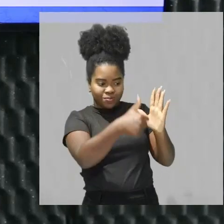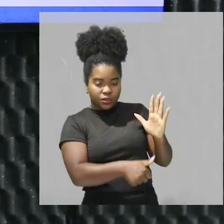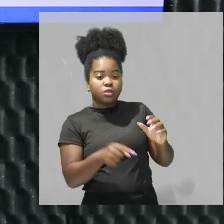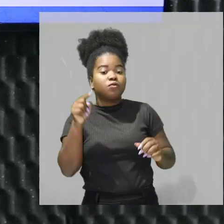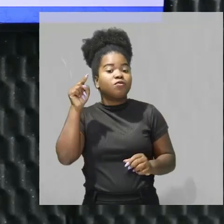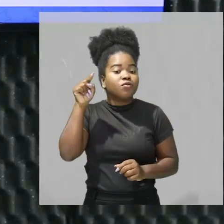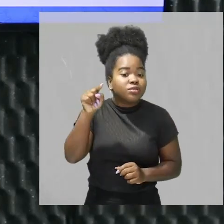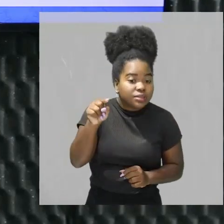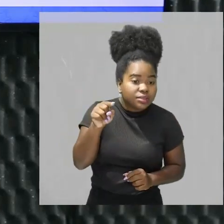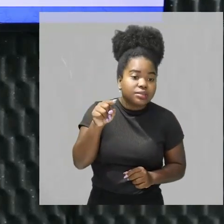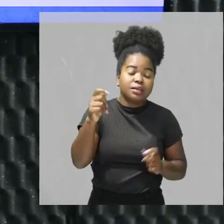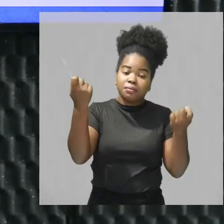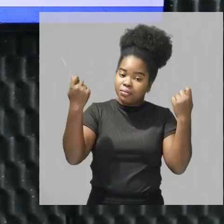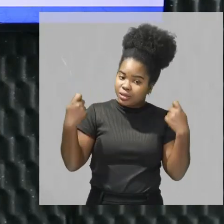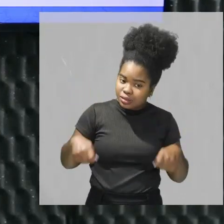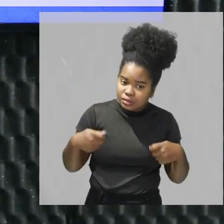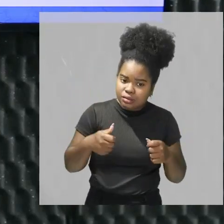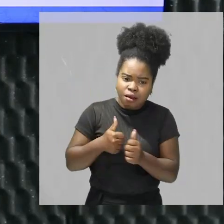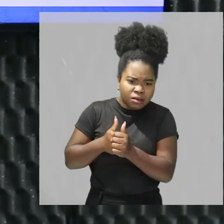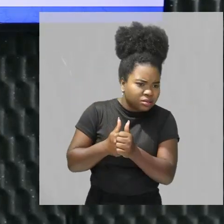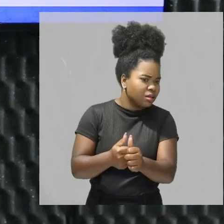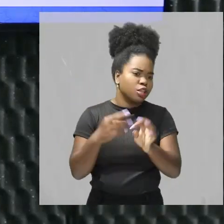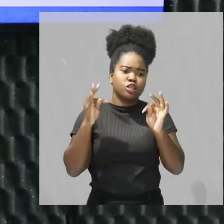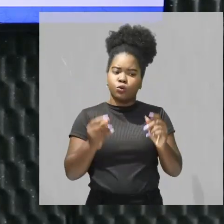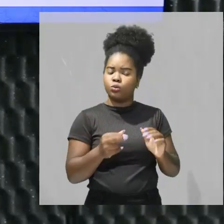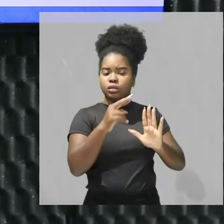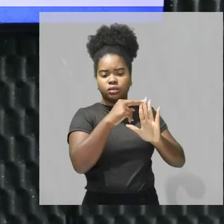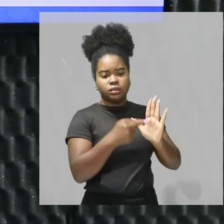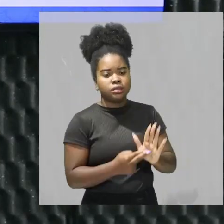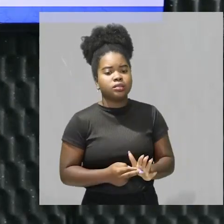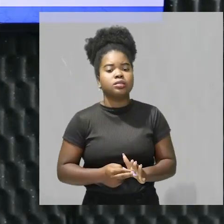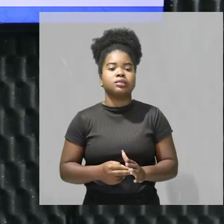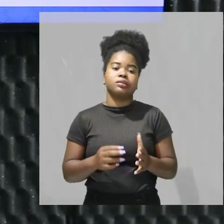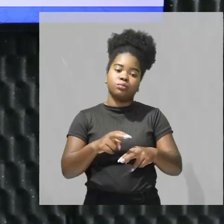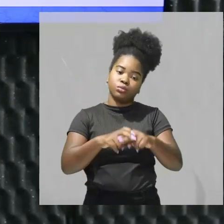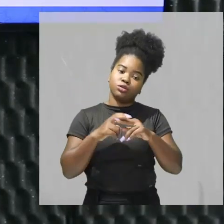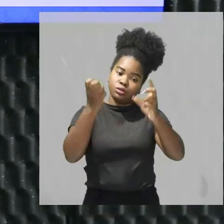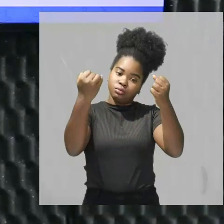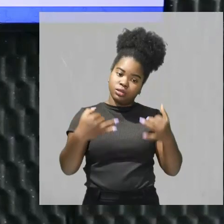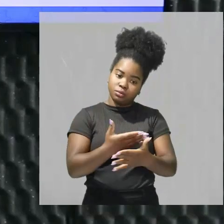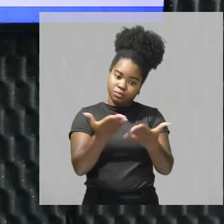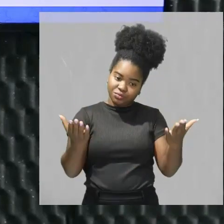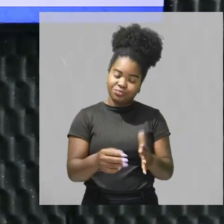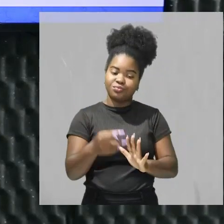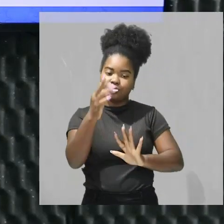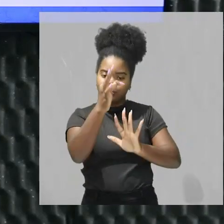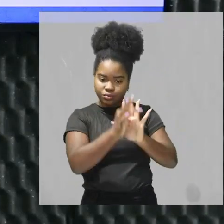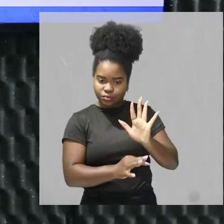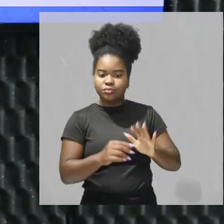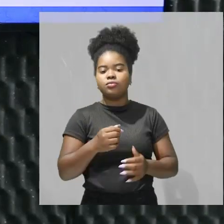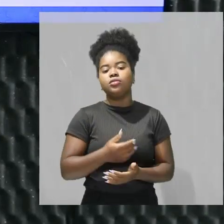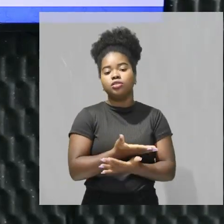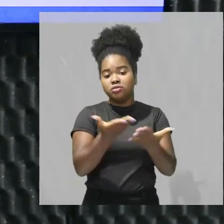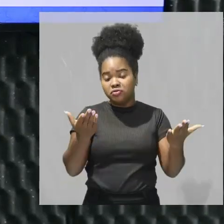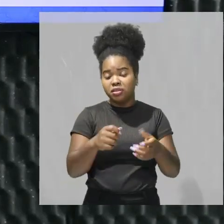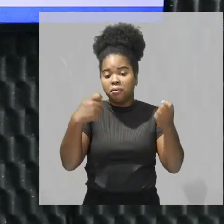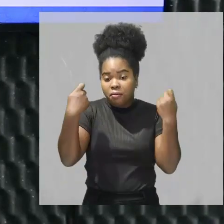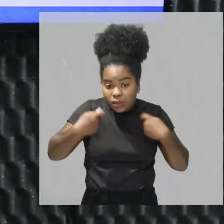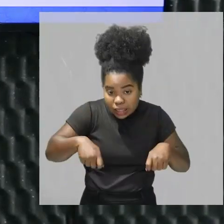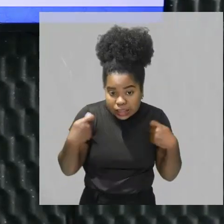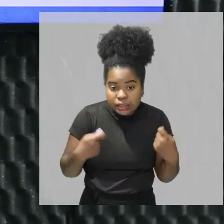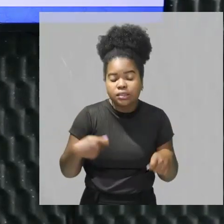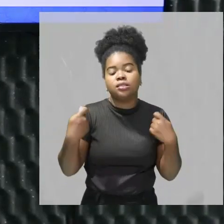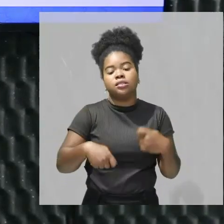critérios. Por isso que eu falei para vocês que o texto de vocês necessita de um planejamento. Vocês não podem escrever de forma